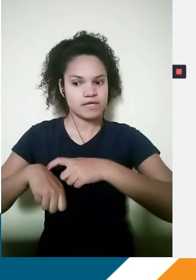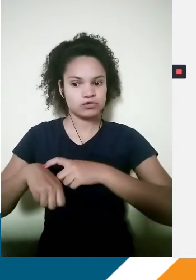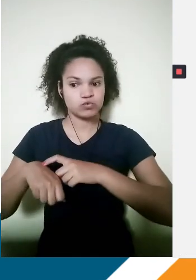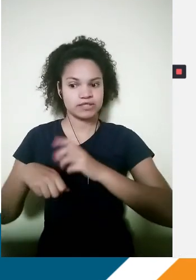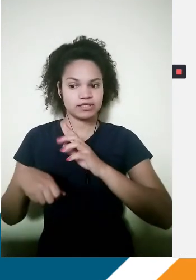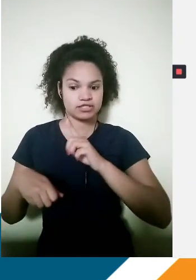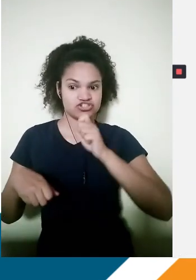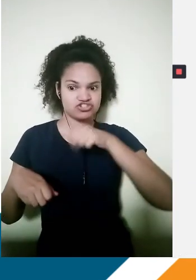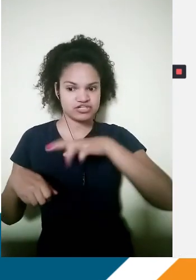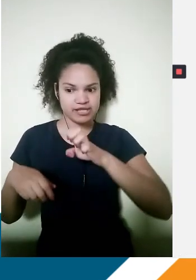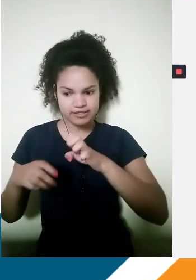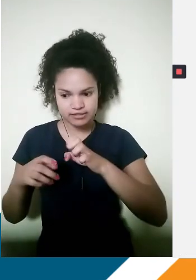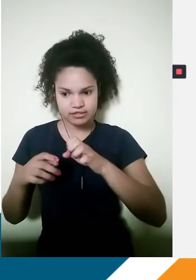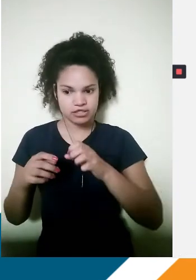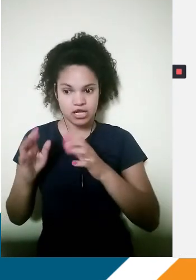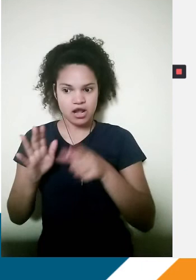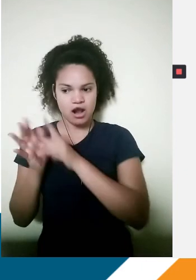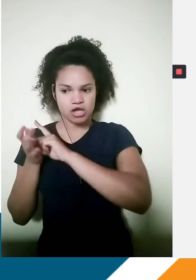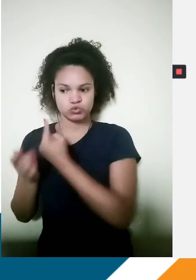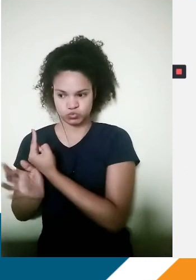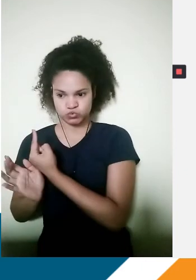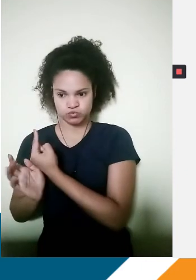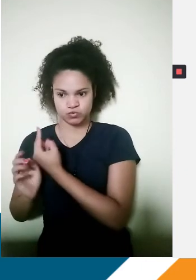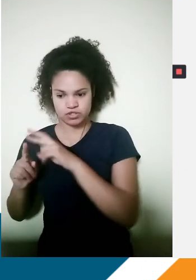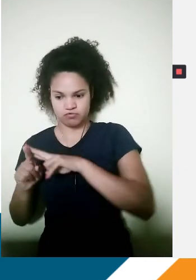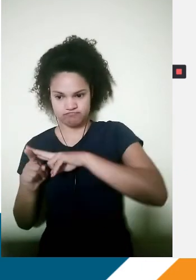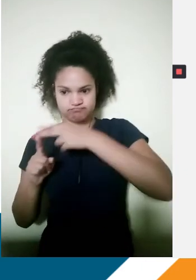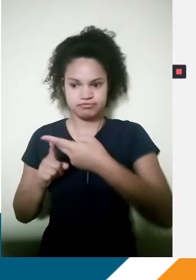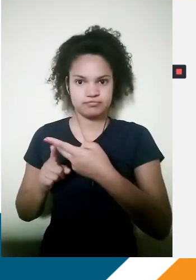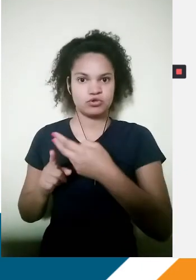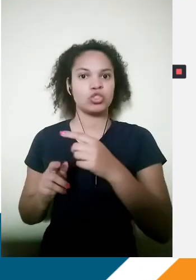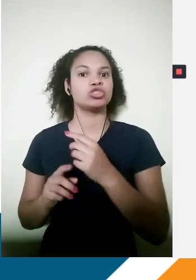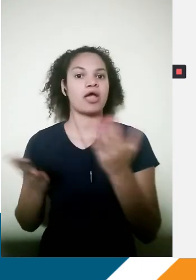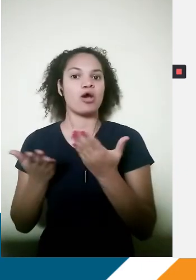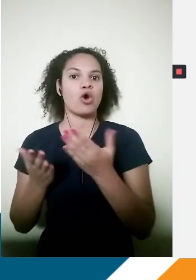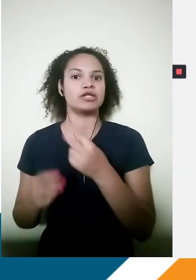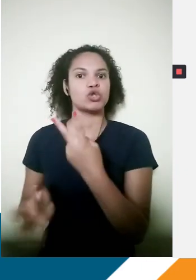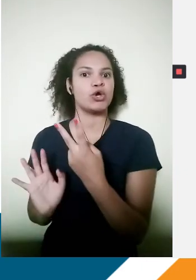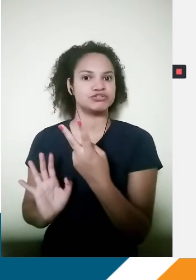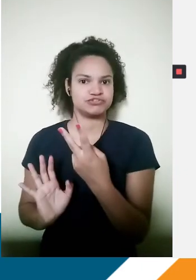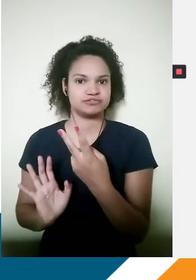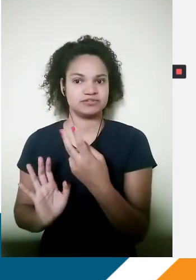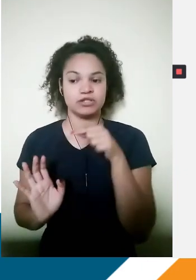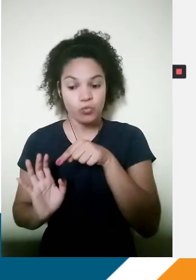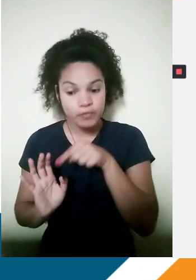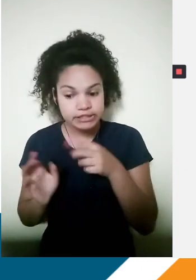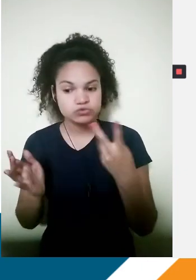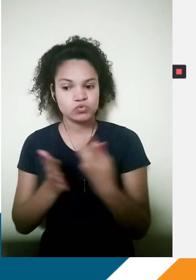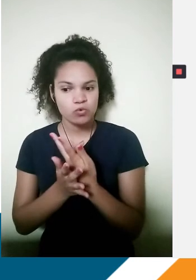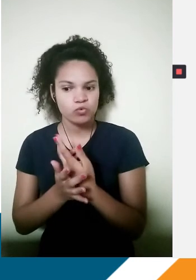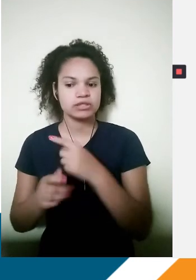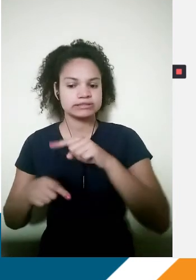dobra a sua quantidade, ele duplica para que depois ocorra as